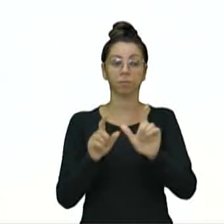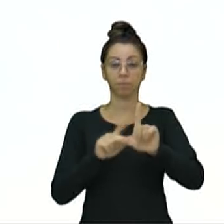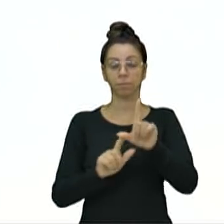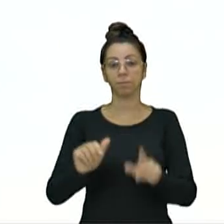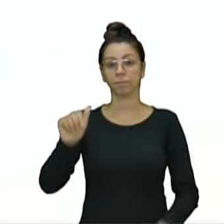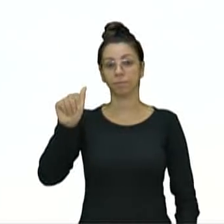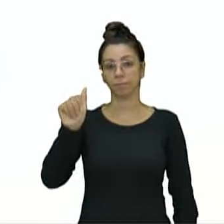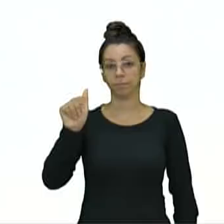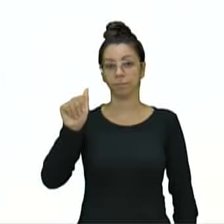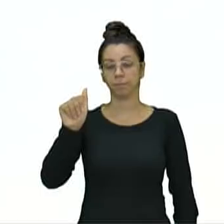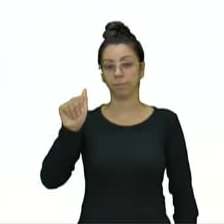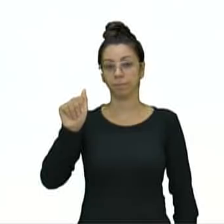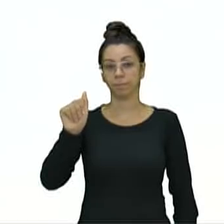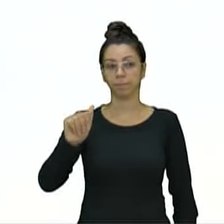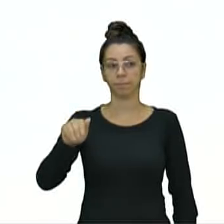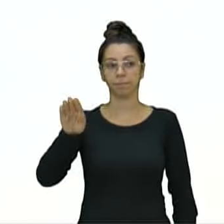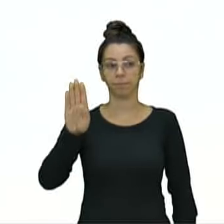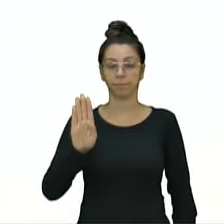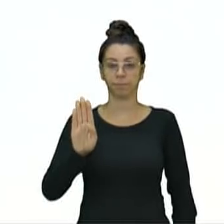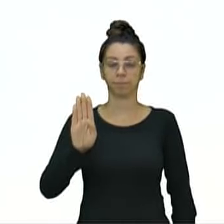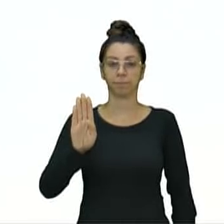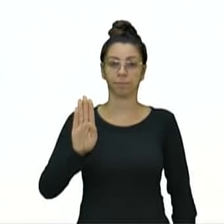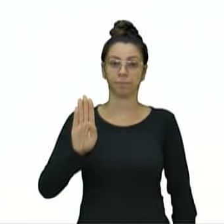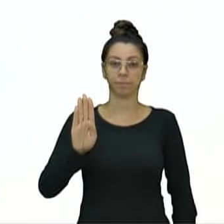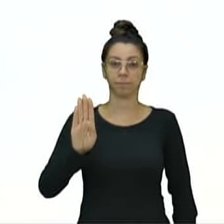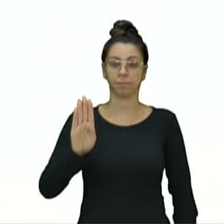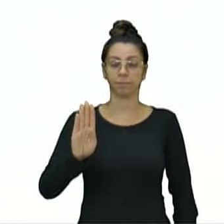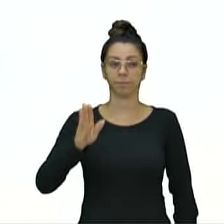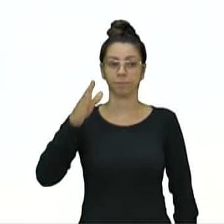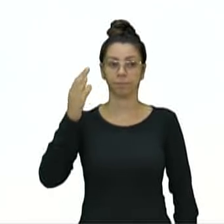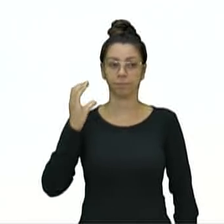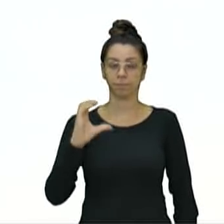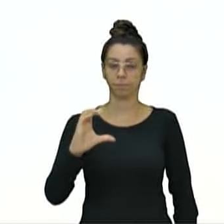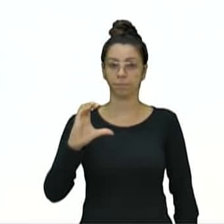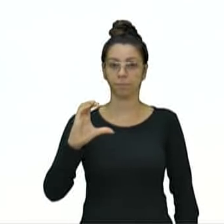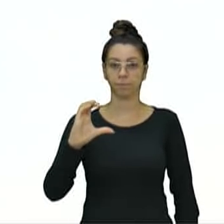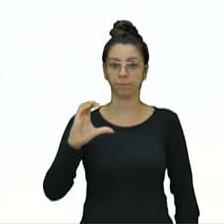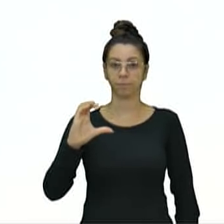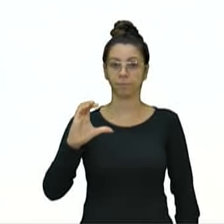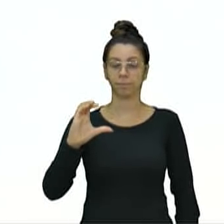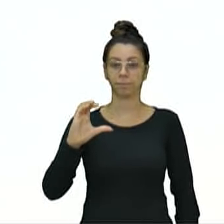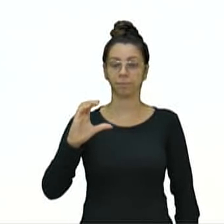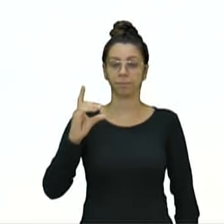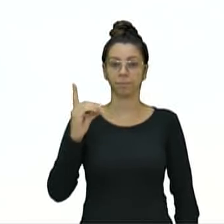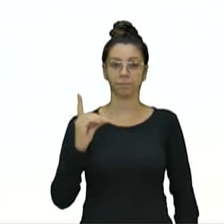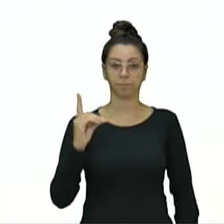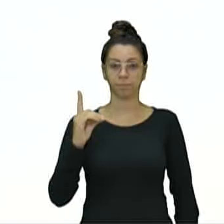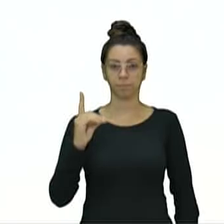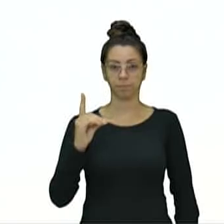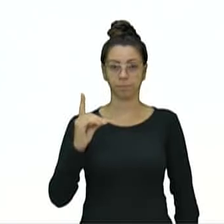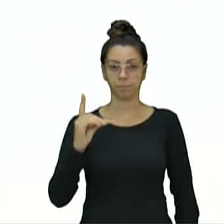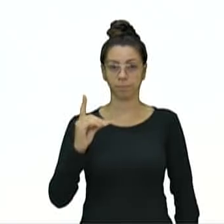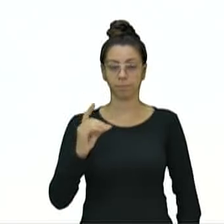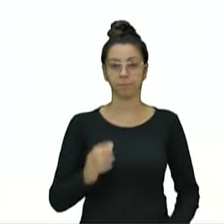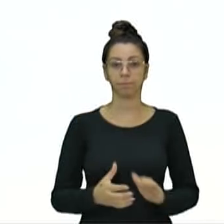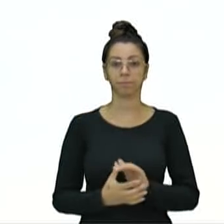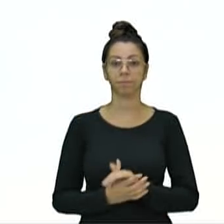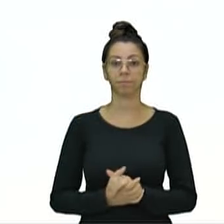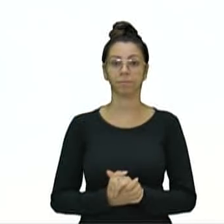but, letter B, and, letter C, in summary, or letter D, if.